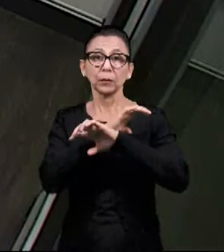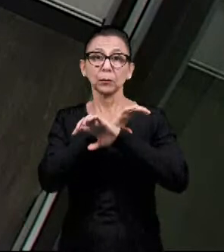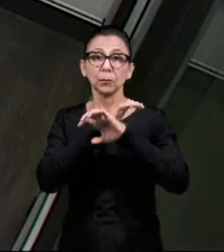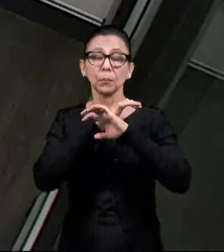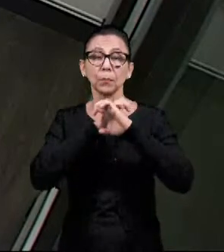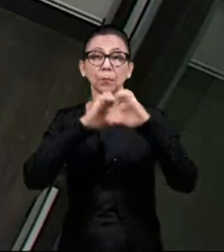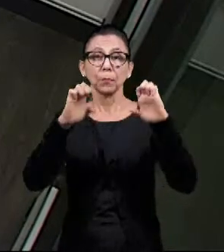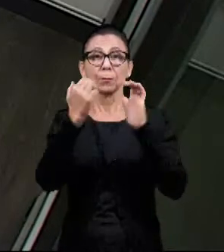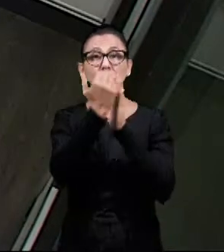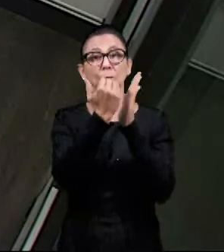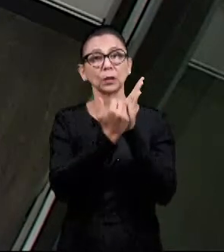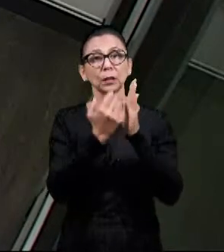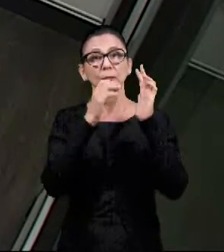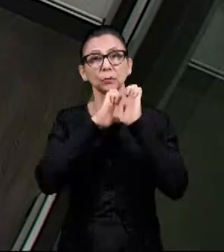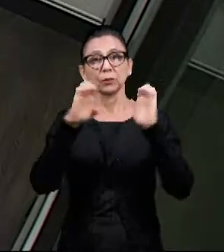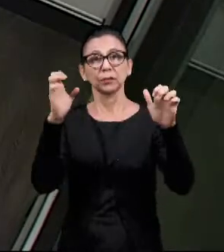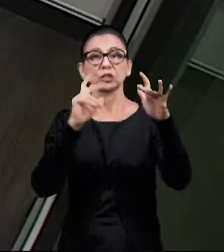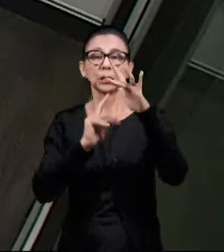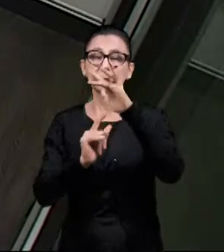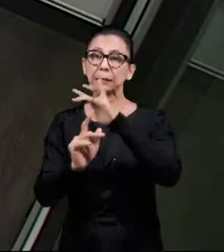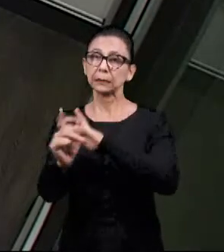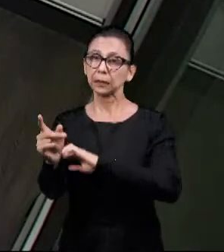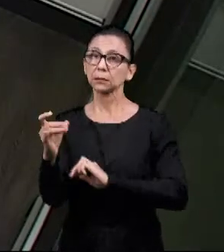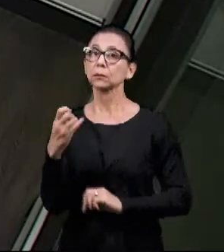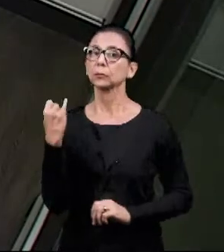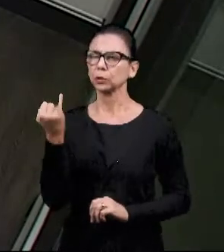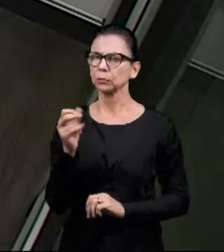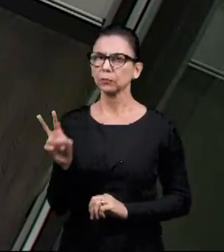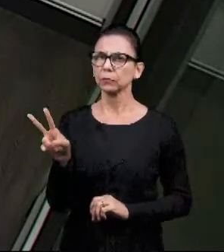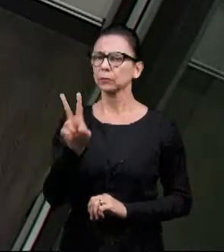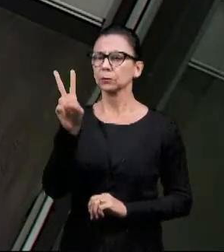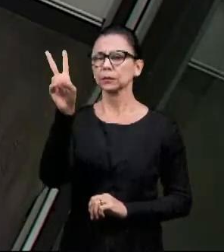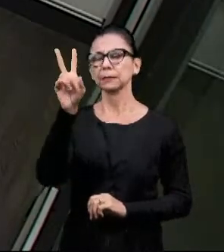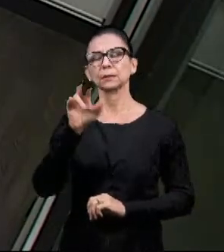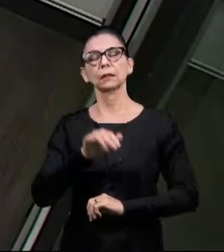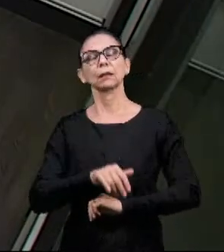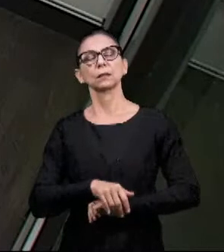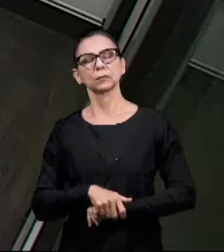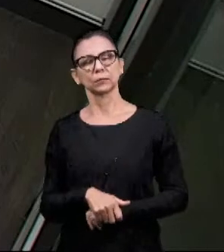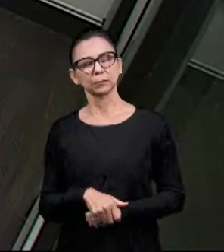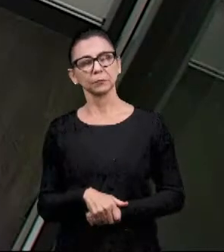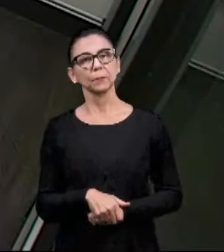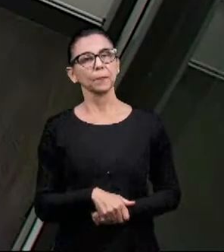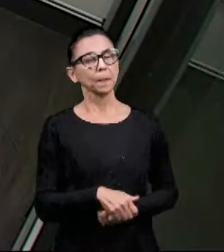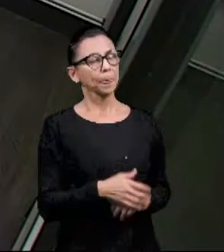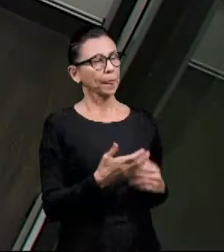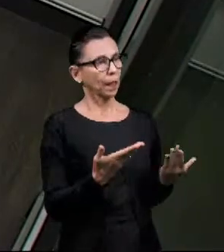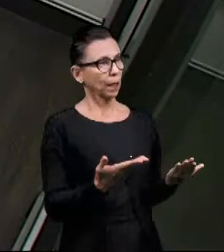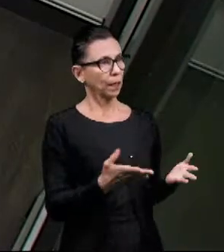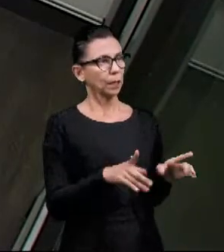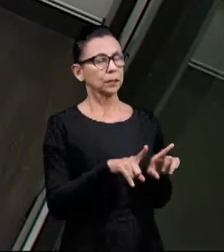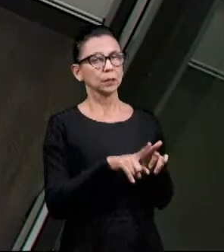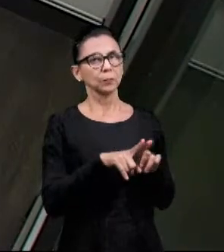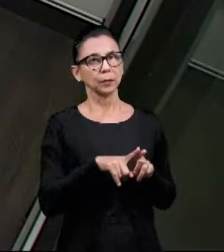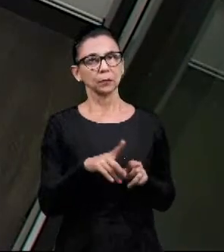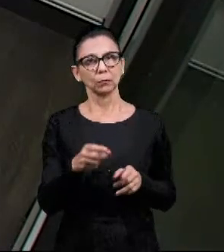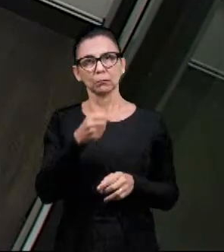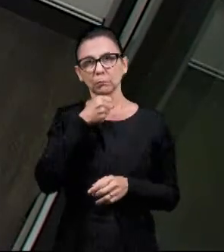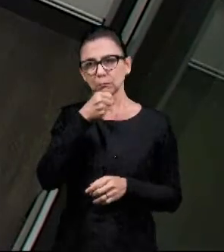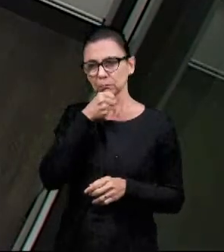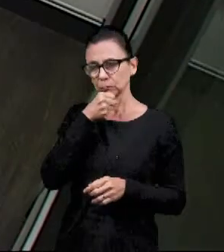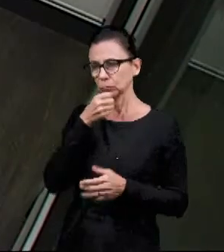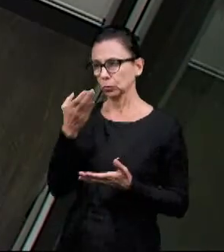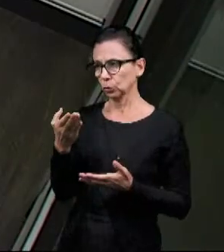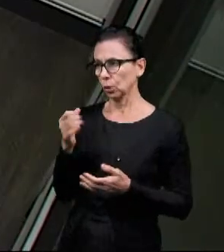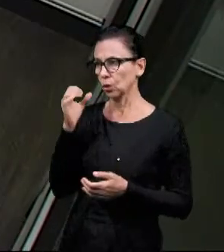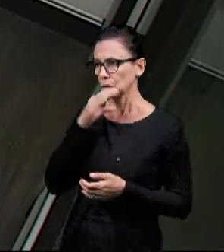ainda. Entendeu? Isso é muito importante, valorizar esses irmãos. E é importante, Jorge, rapidamente, porque o nosso tempo já